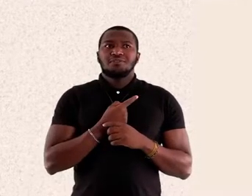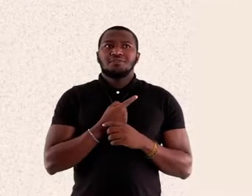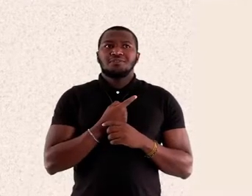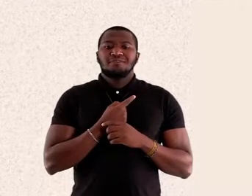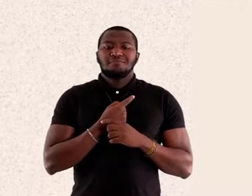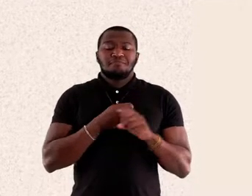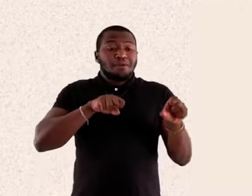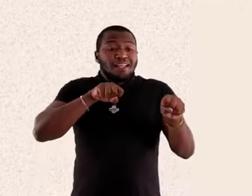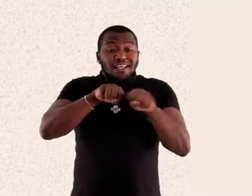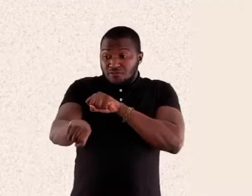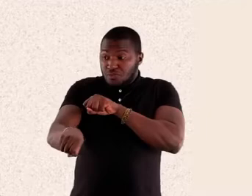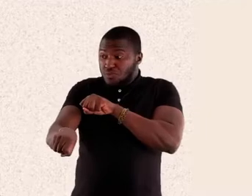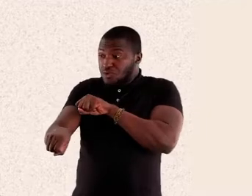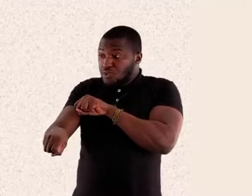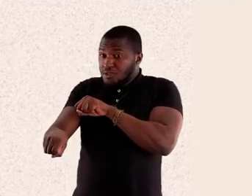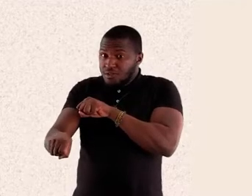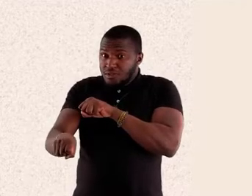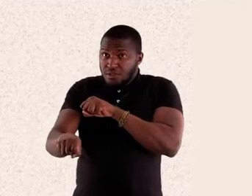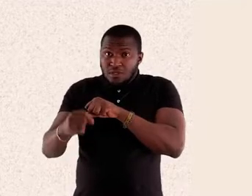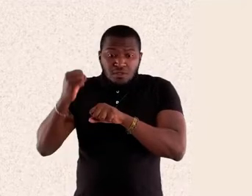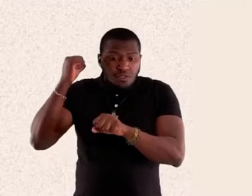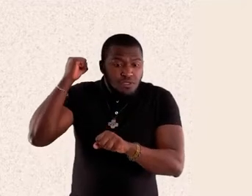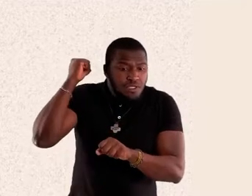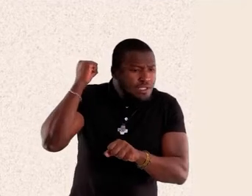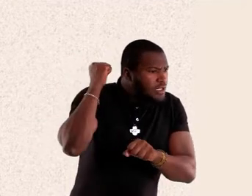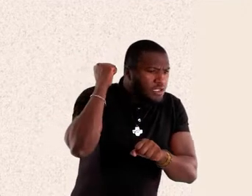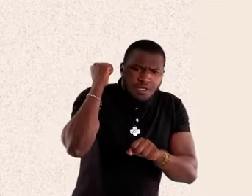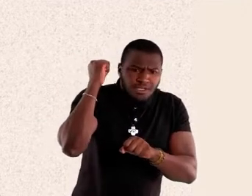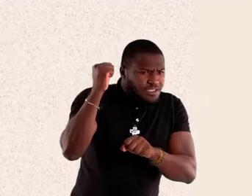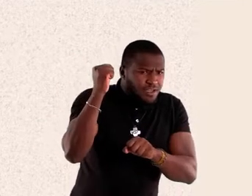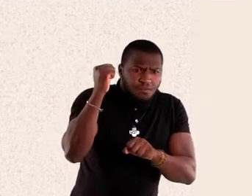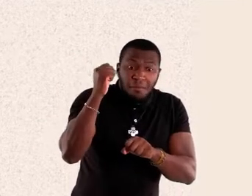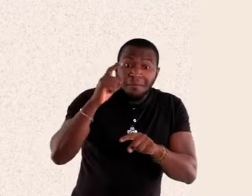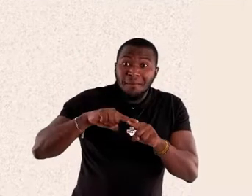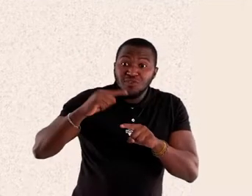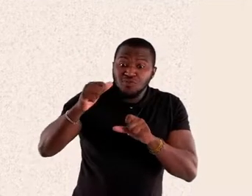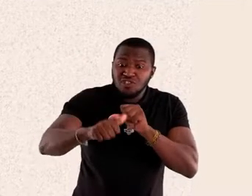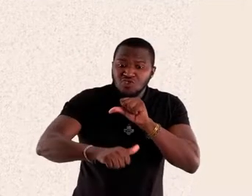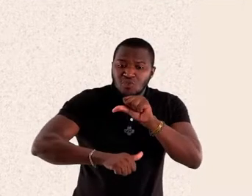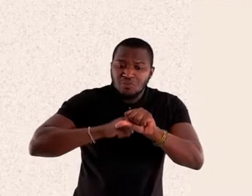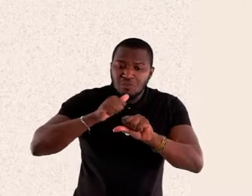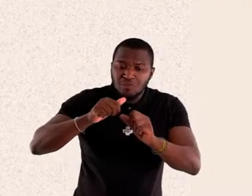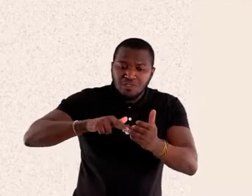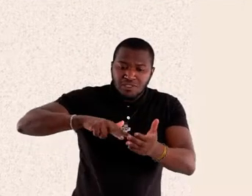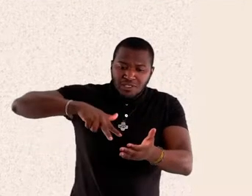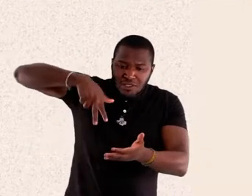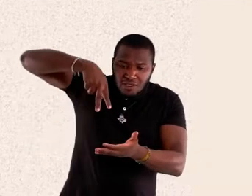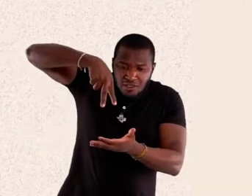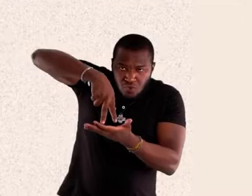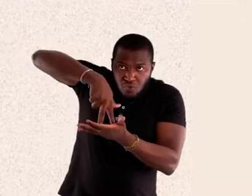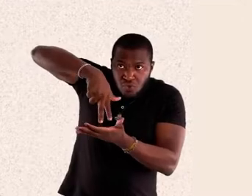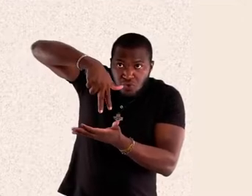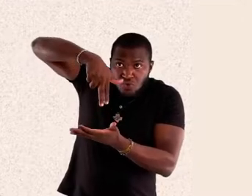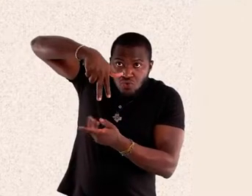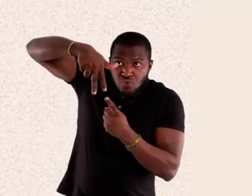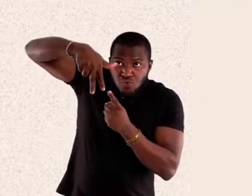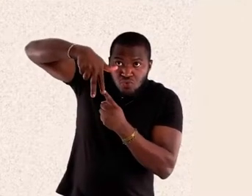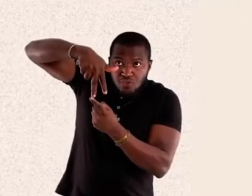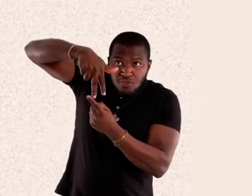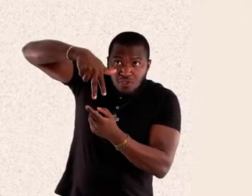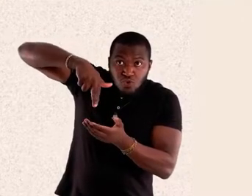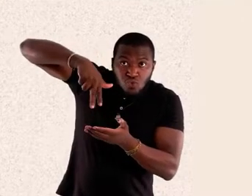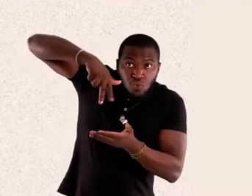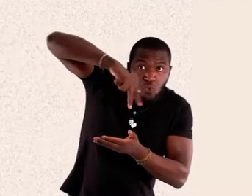é passávamos quando nós nos tornamos bípedes nós a nossa grande vantagem era a